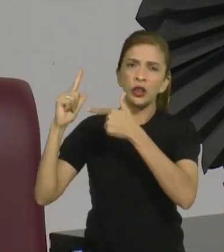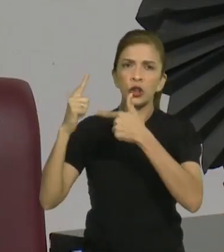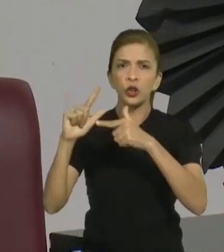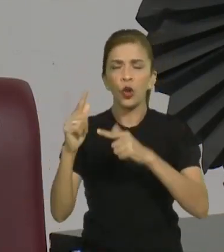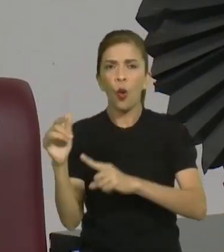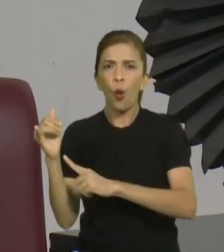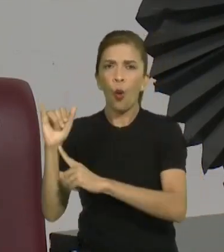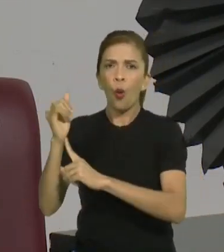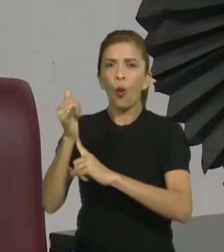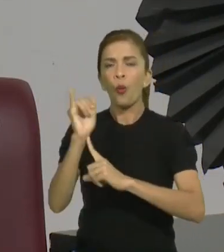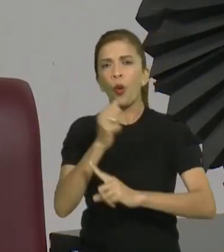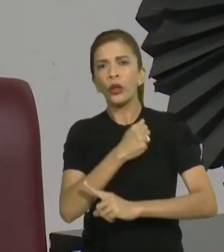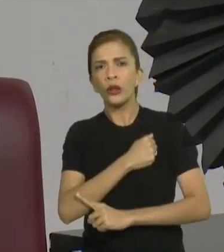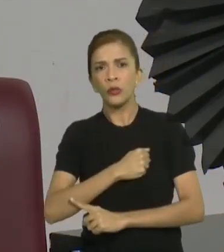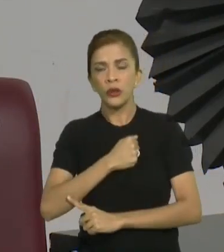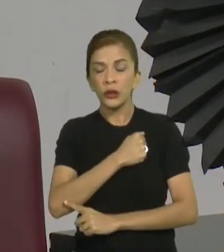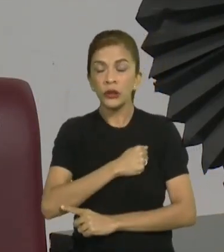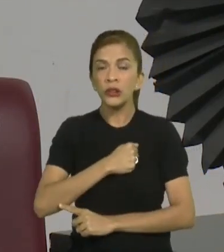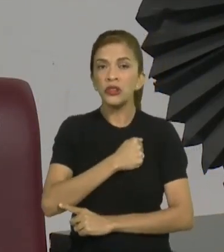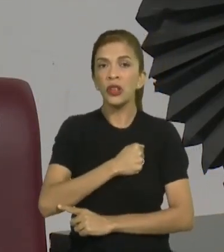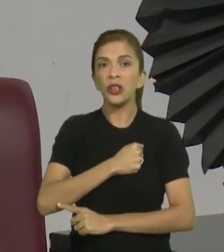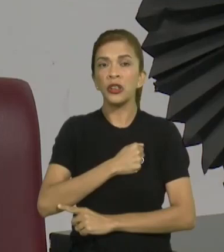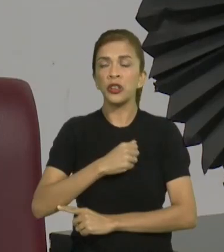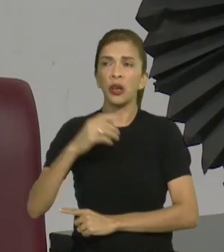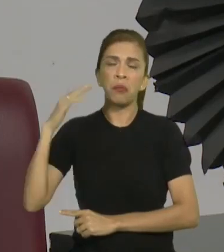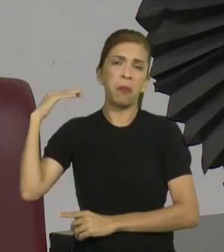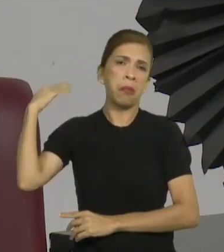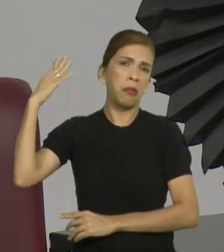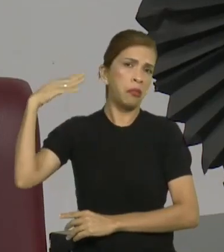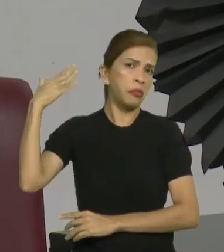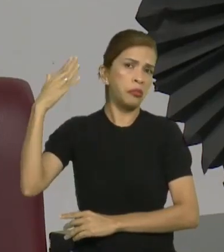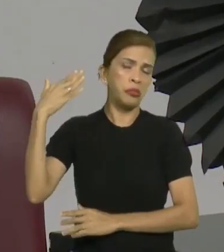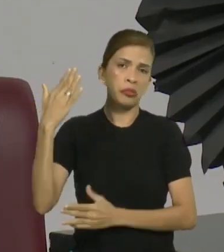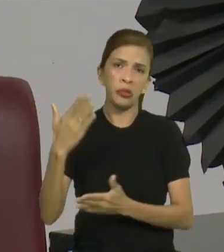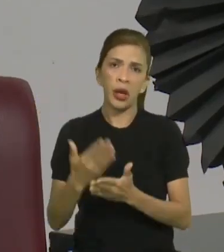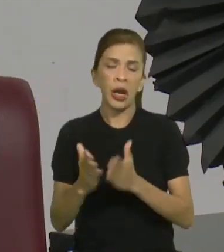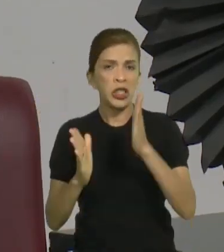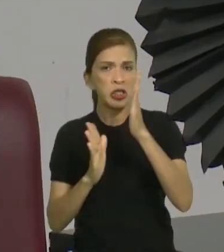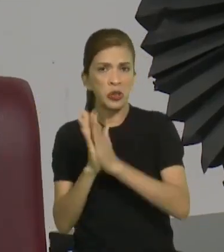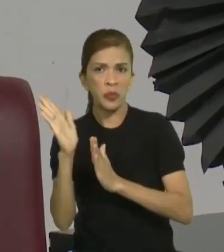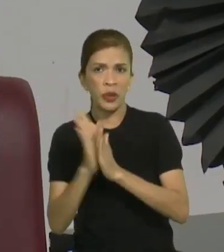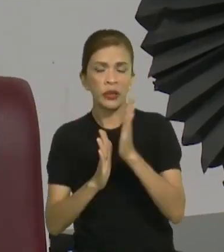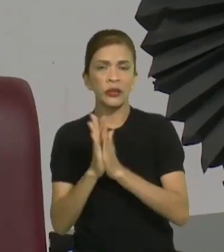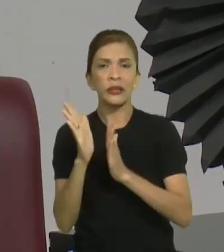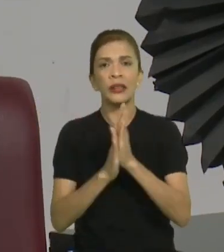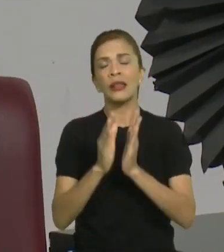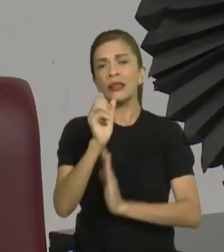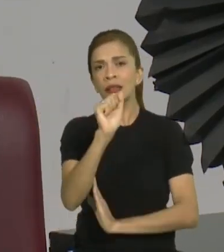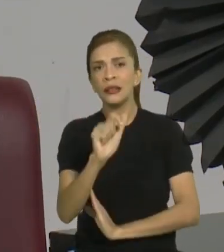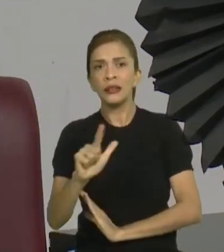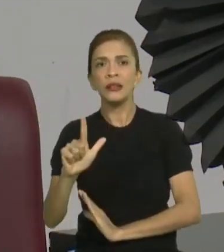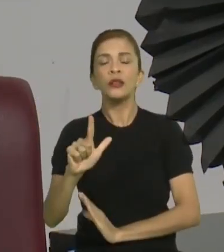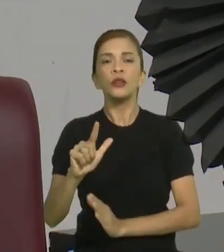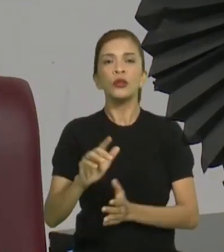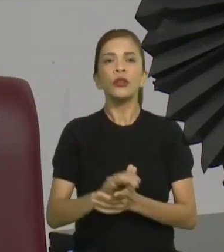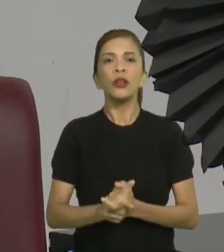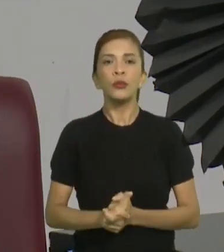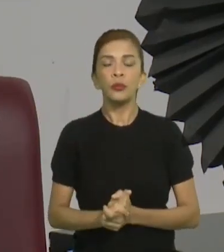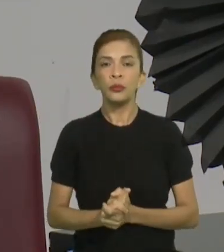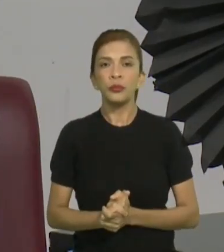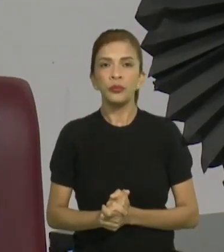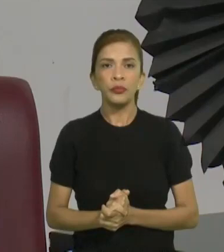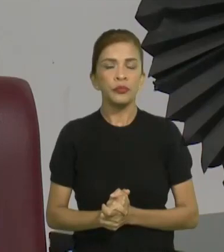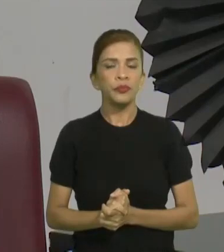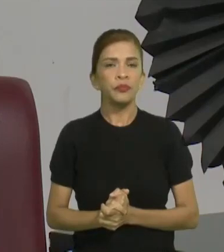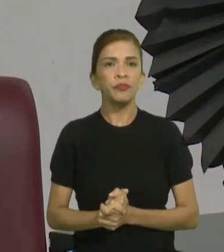Deus, o boi centenário, um dos primeiros bois de matraca de São Luís, é o boi da Madre Deus, a